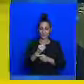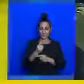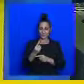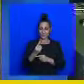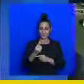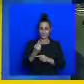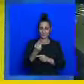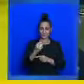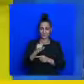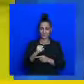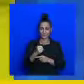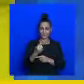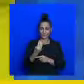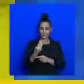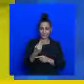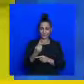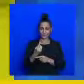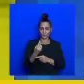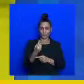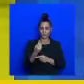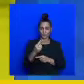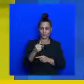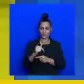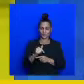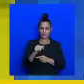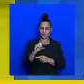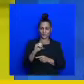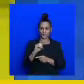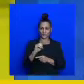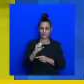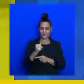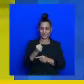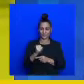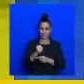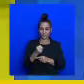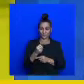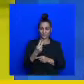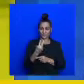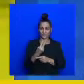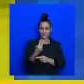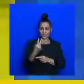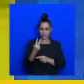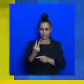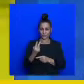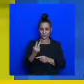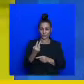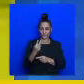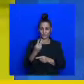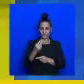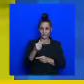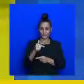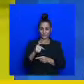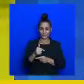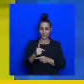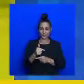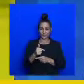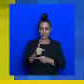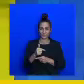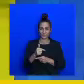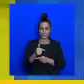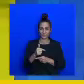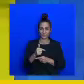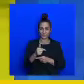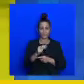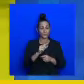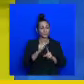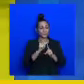01, 18, 31, 17, 08, 22 e